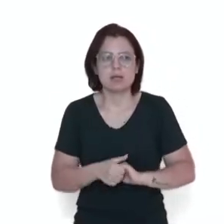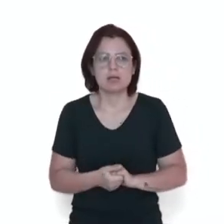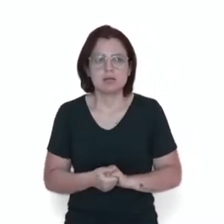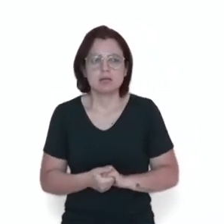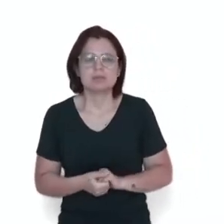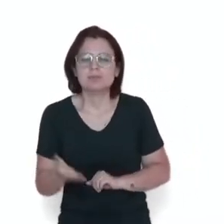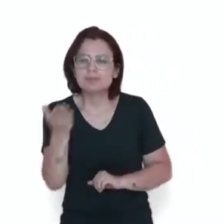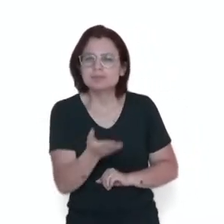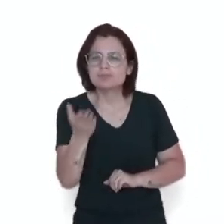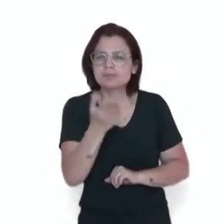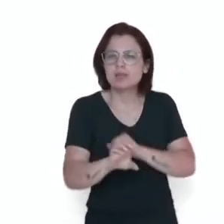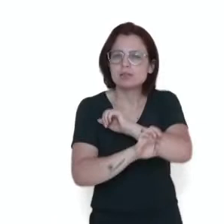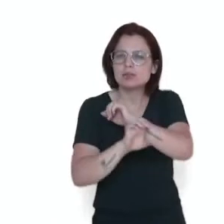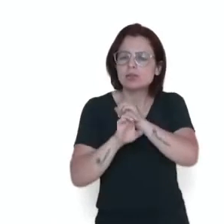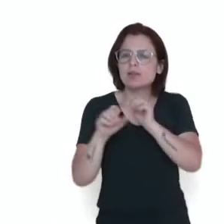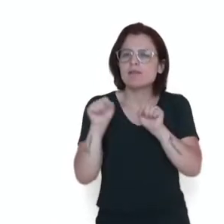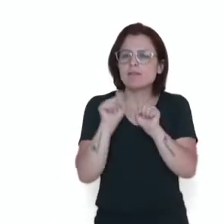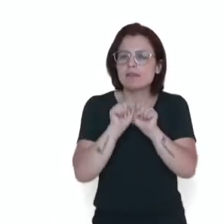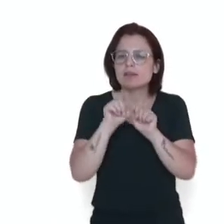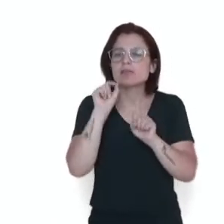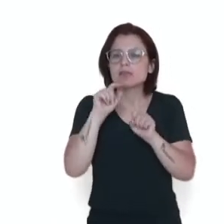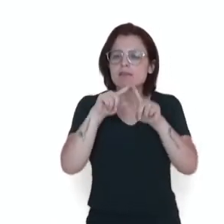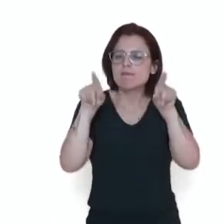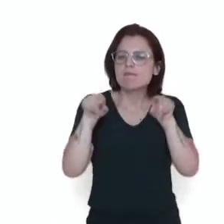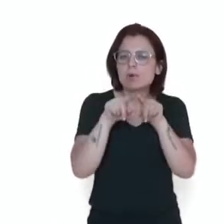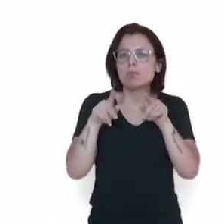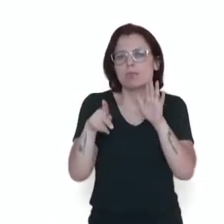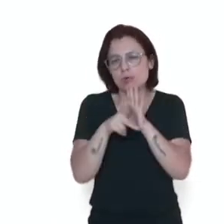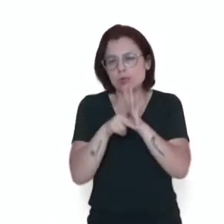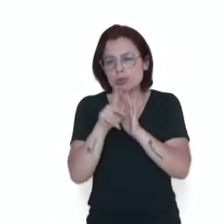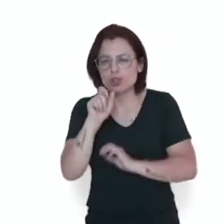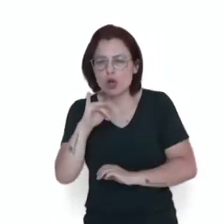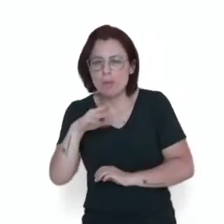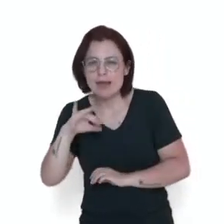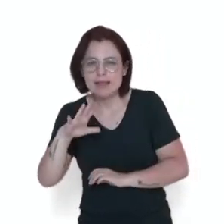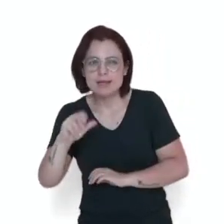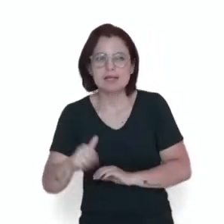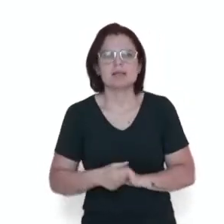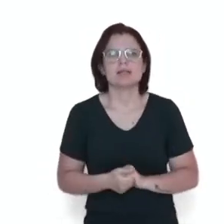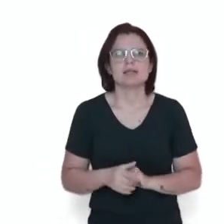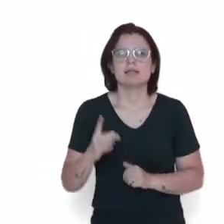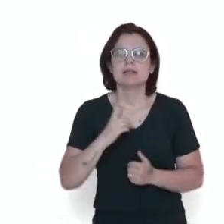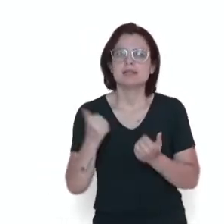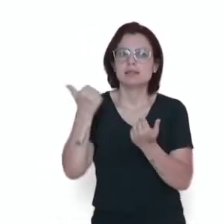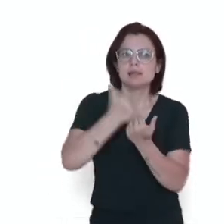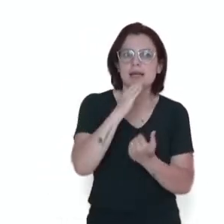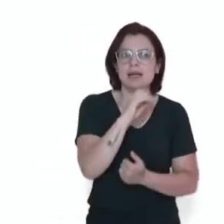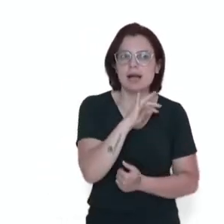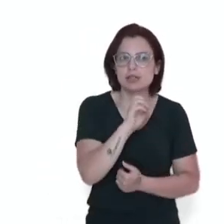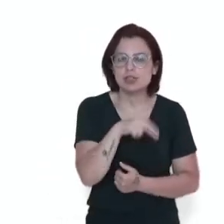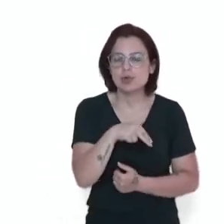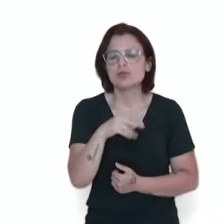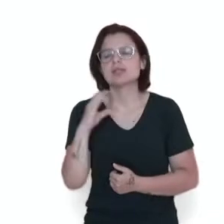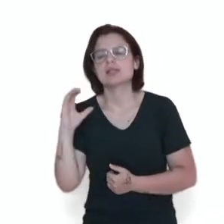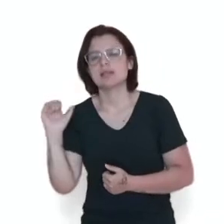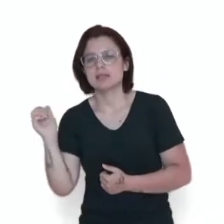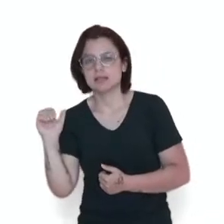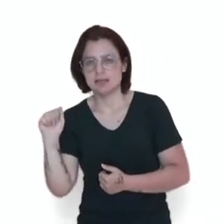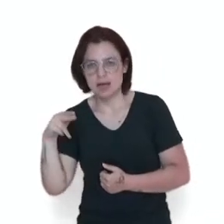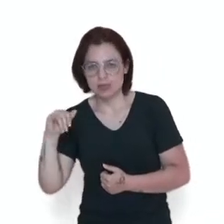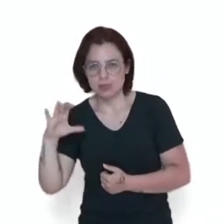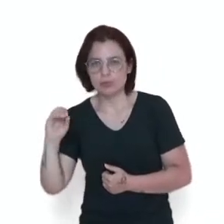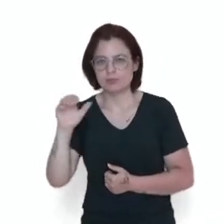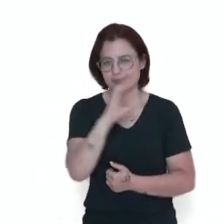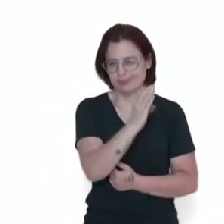Essas estruturas formam figuras geométricas e são constituídas por íons, cátions e ânions, de cargas opostas.